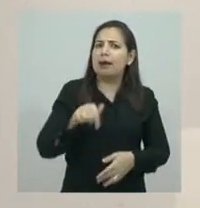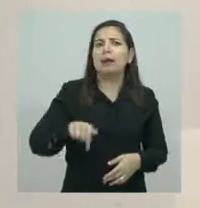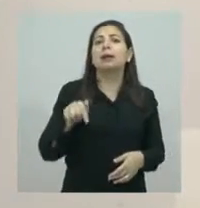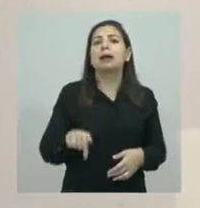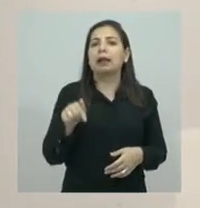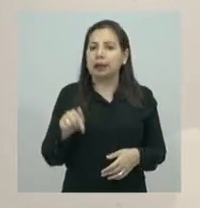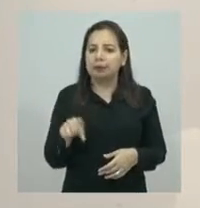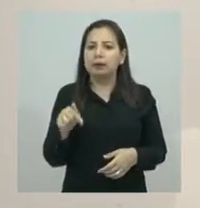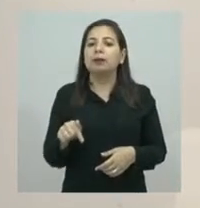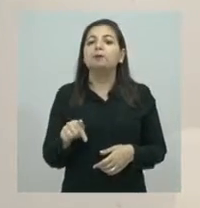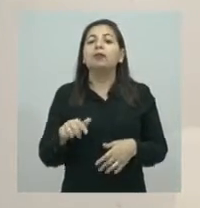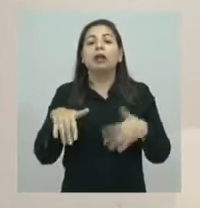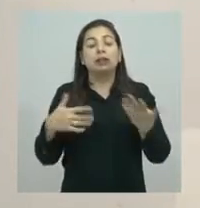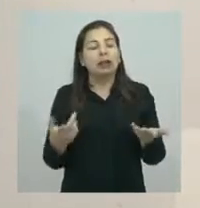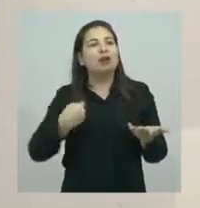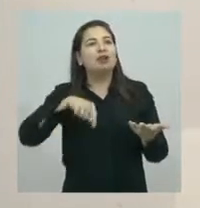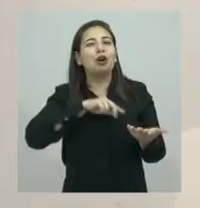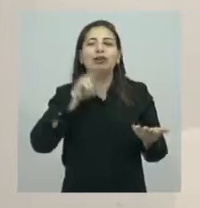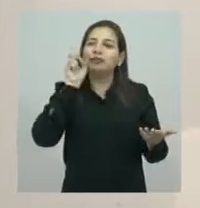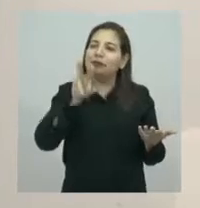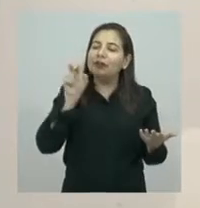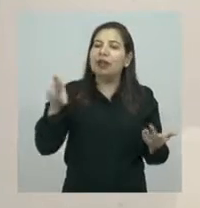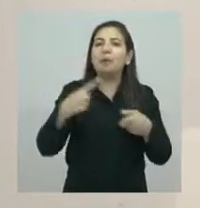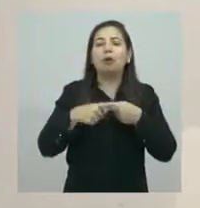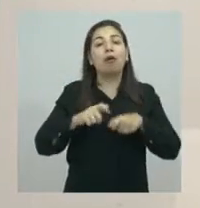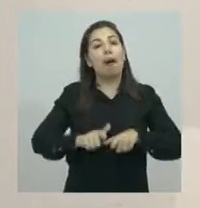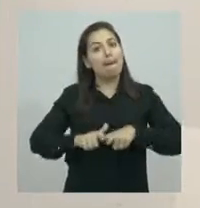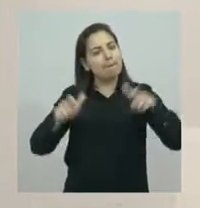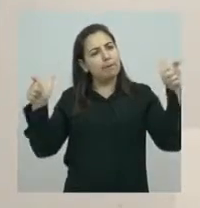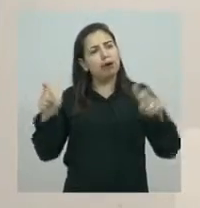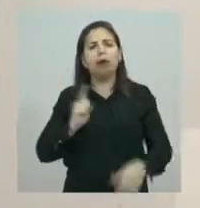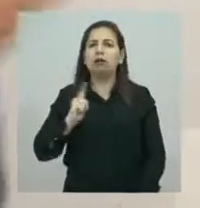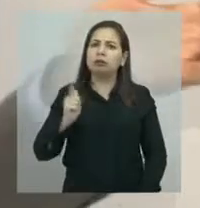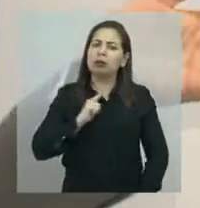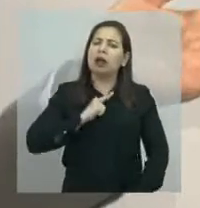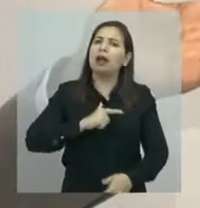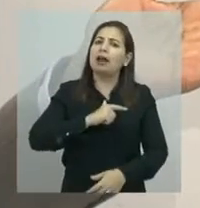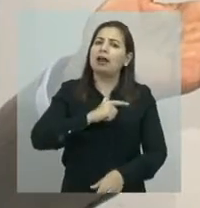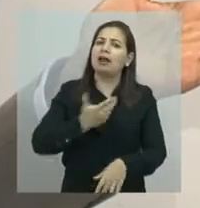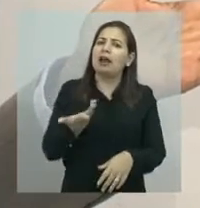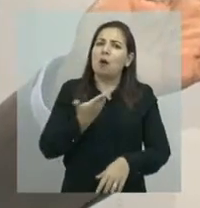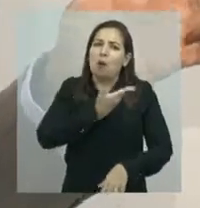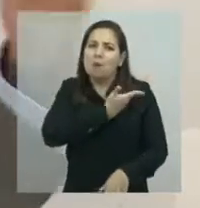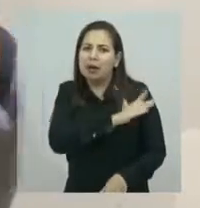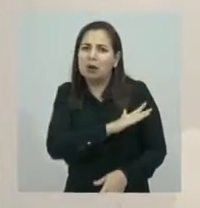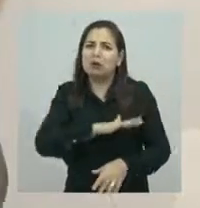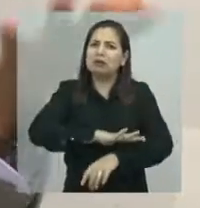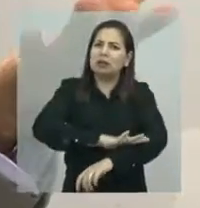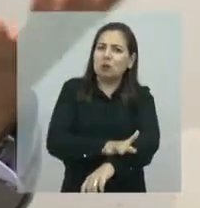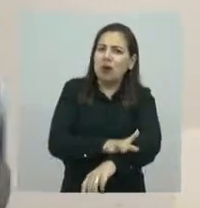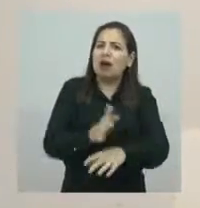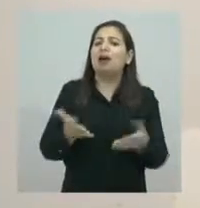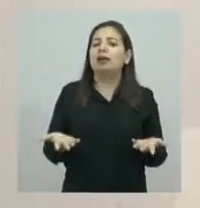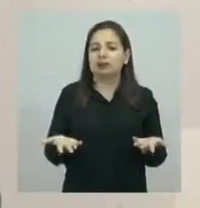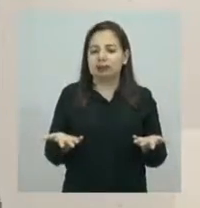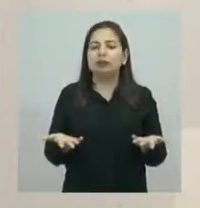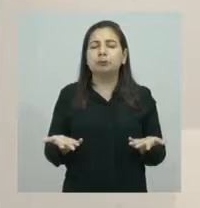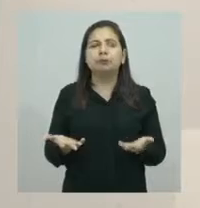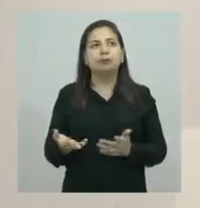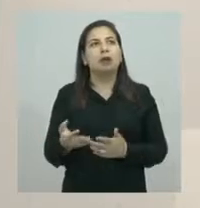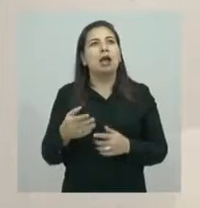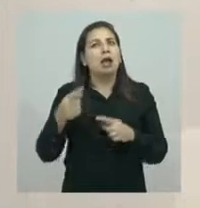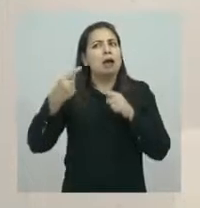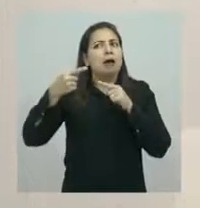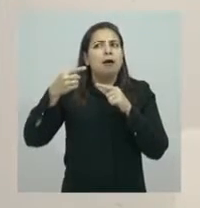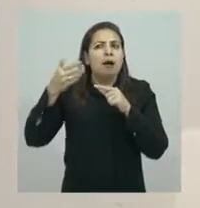do racismo, do preconceito, que é uma coisa, às vezes, que é preocupante. Não sei se você lembra, até pouco tempo a gente tinha aqui surgiu uma história aqui